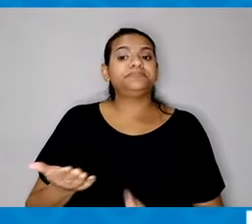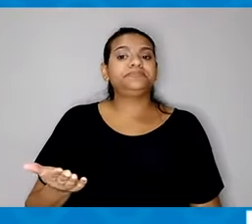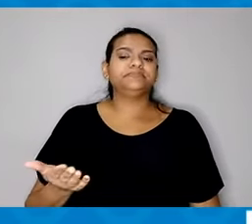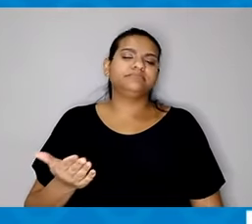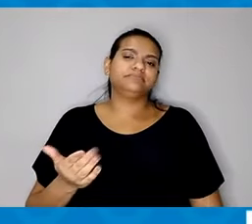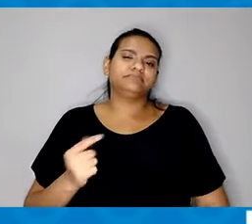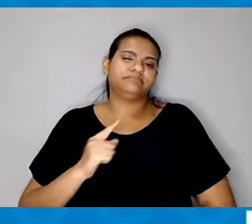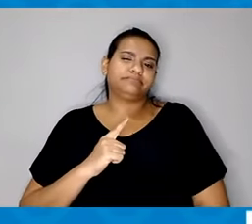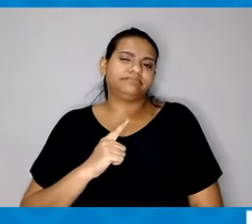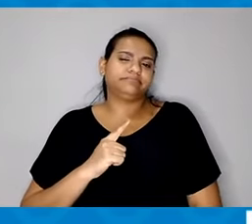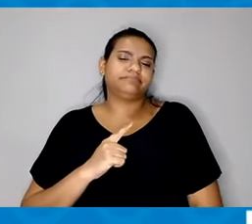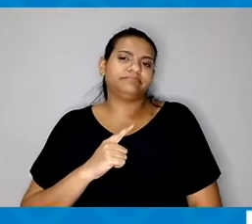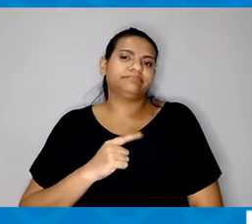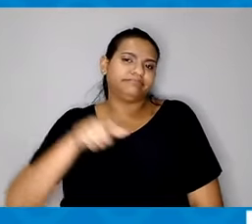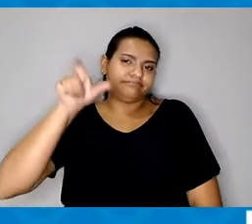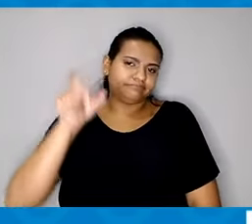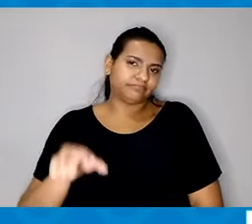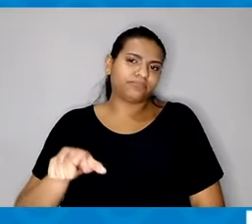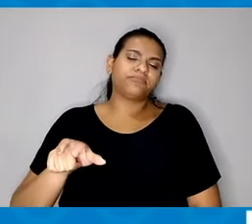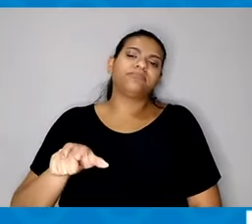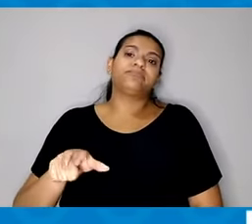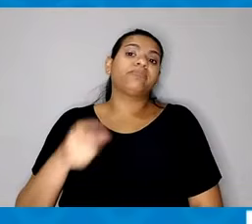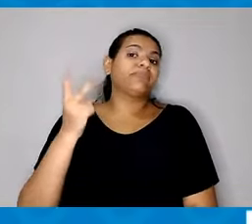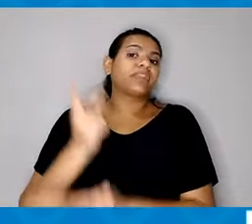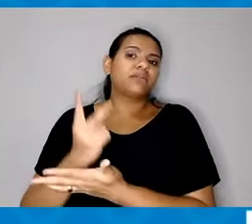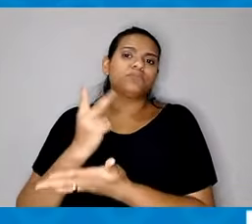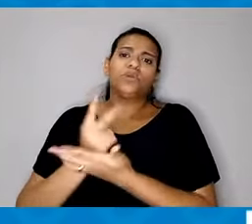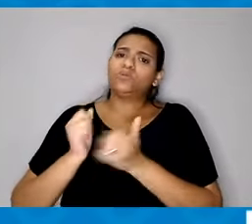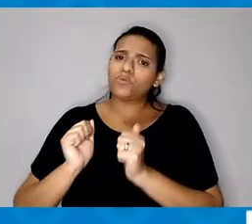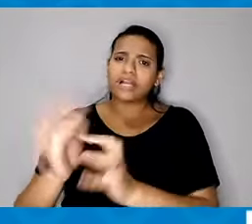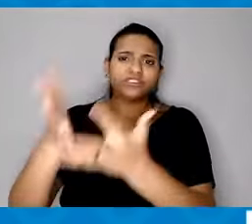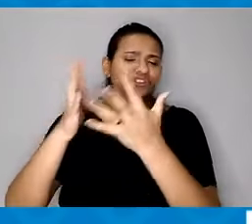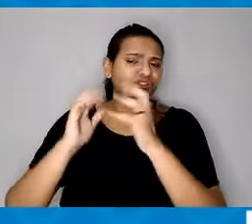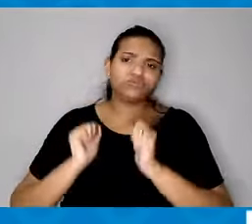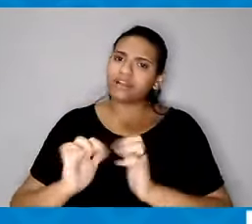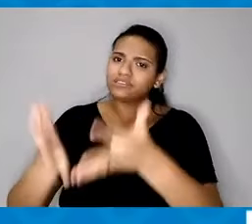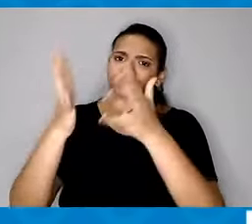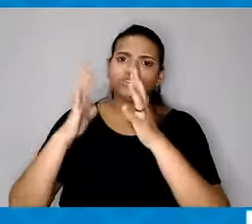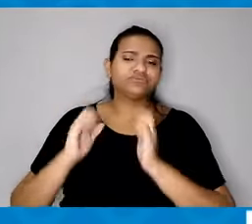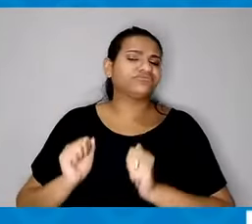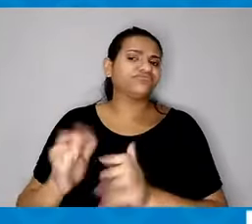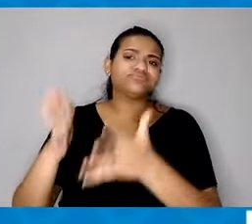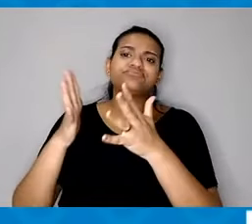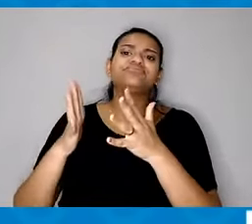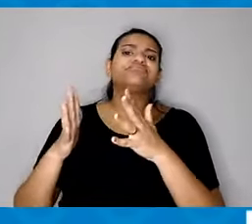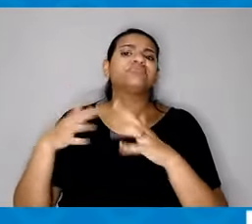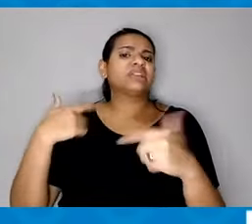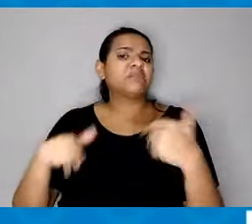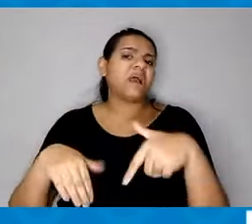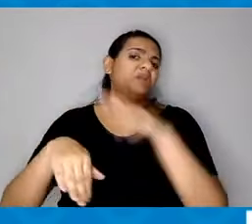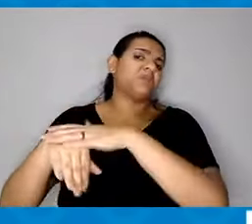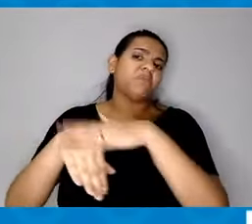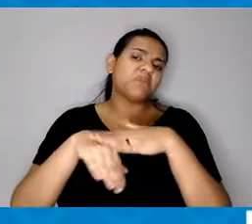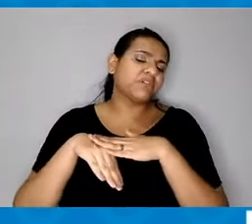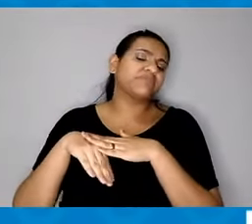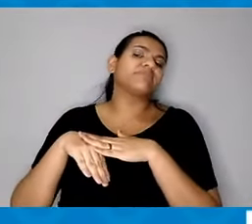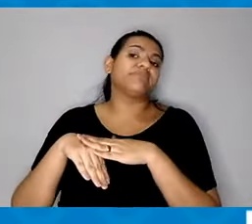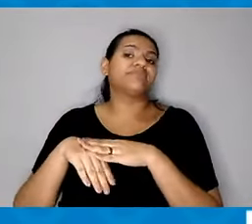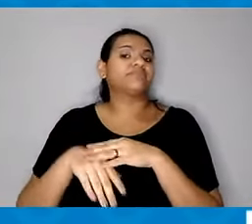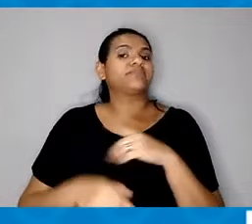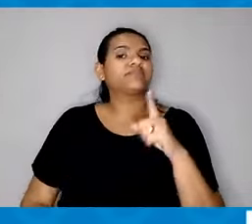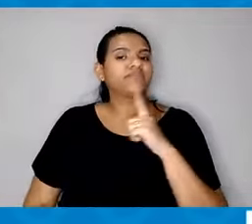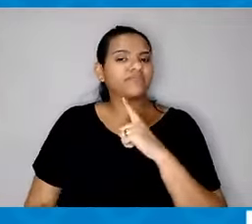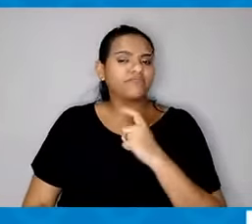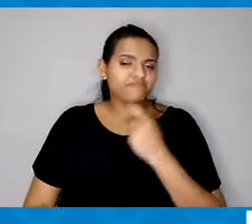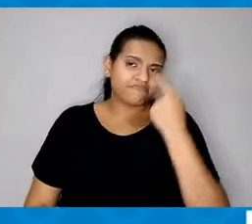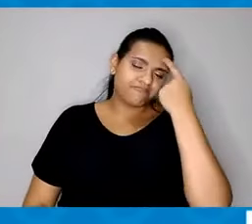muito ativo. Essa é um tipo de pessoa que pode, ele próprio, estudar a BNCC, aspectos da BNCC,